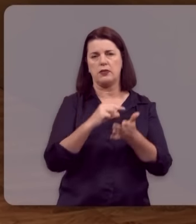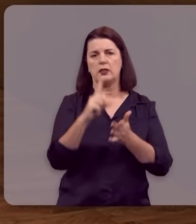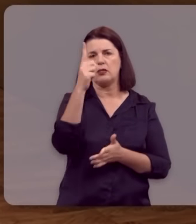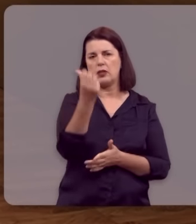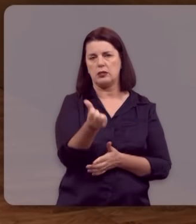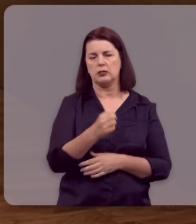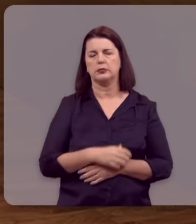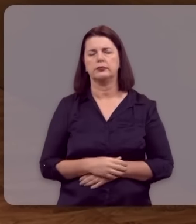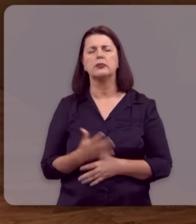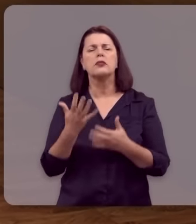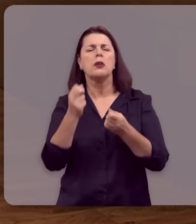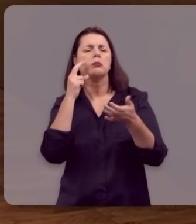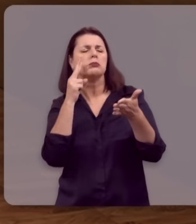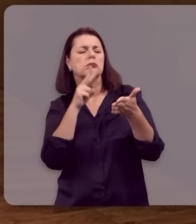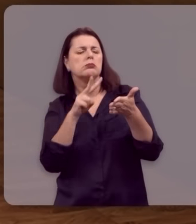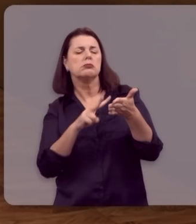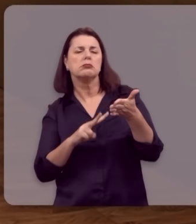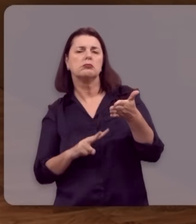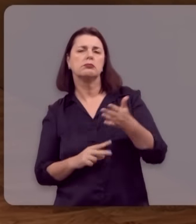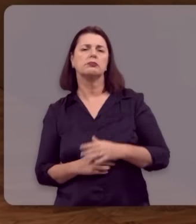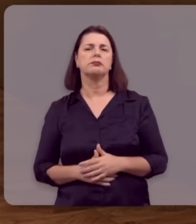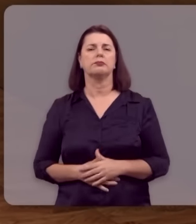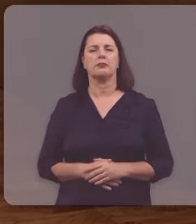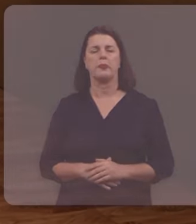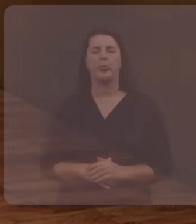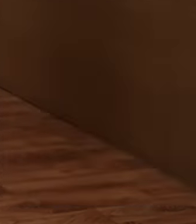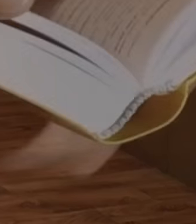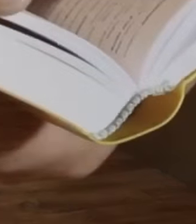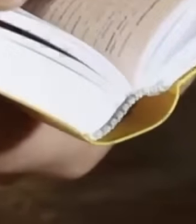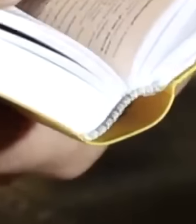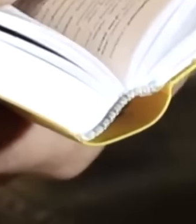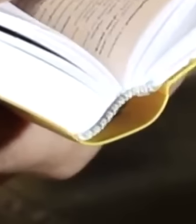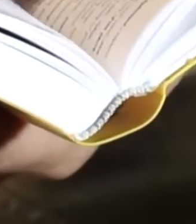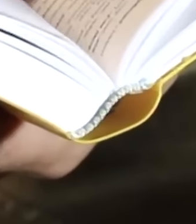verso 16. Vamos ouvir a leitura do texto.